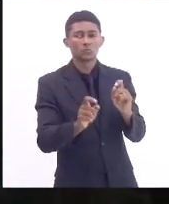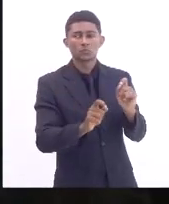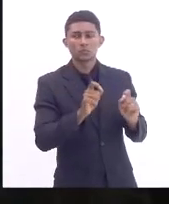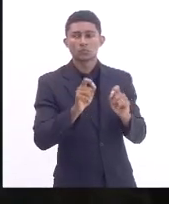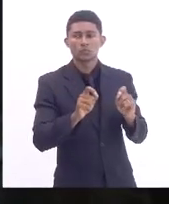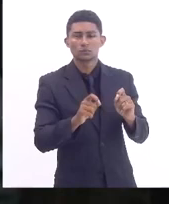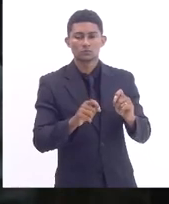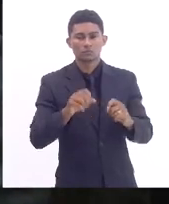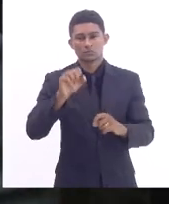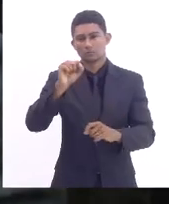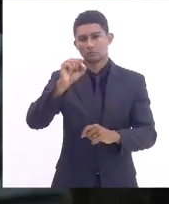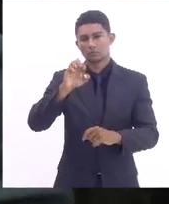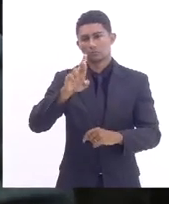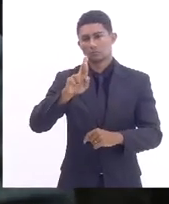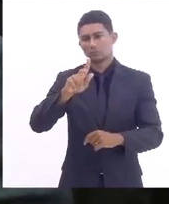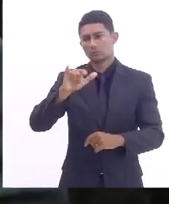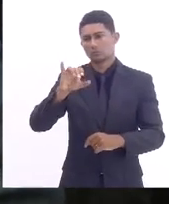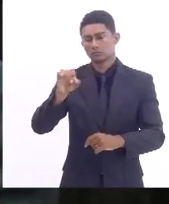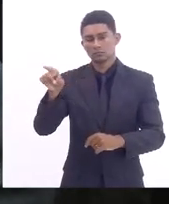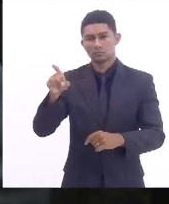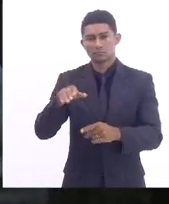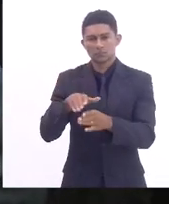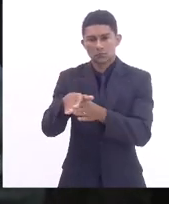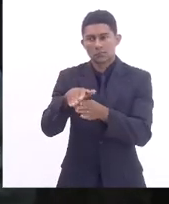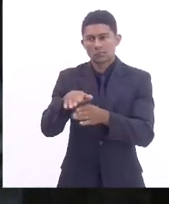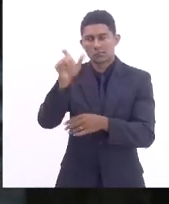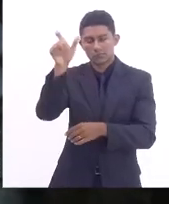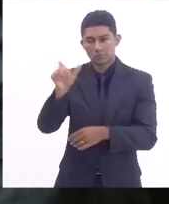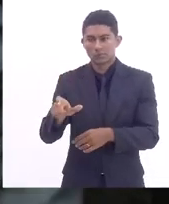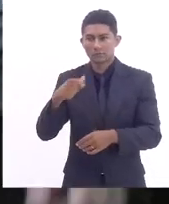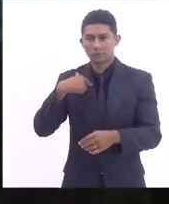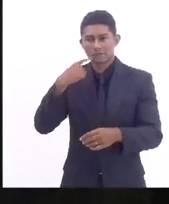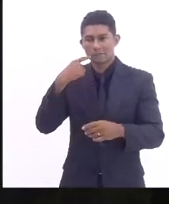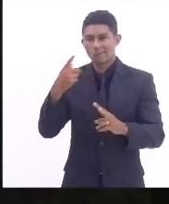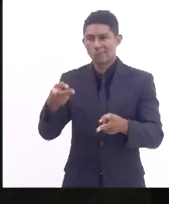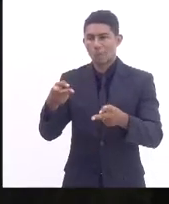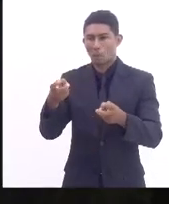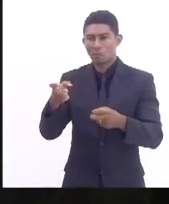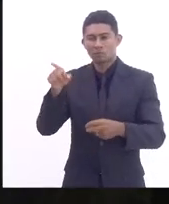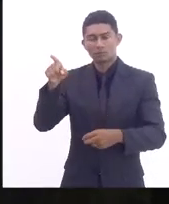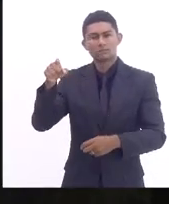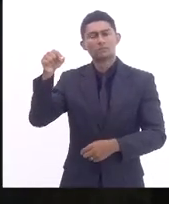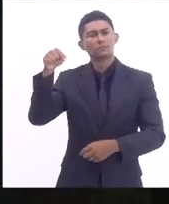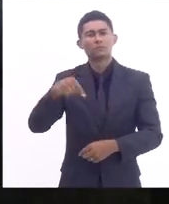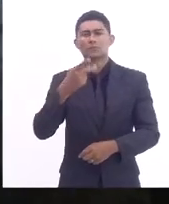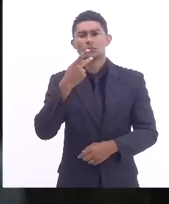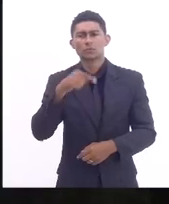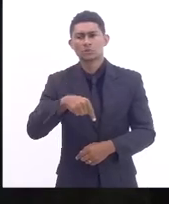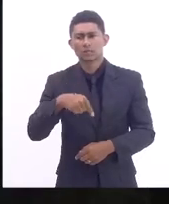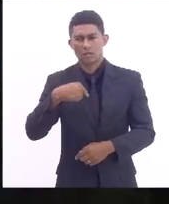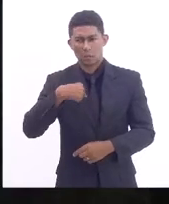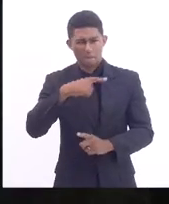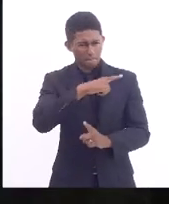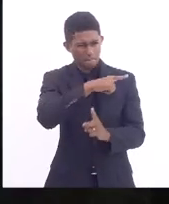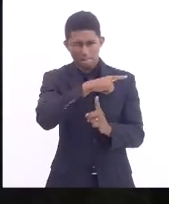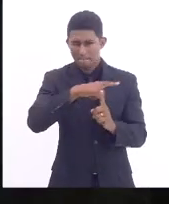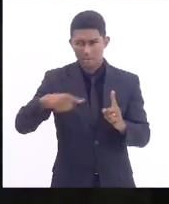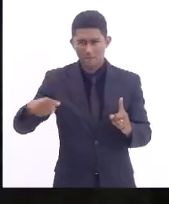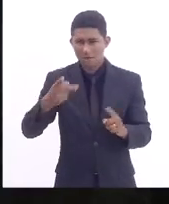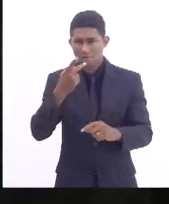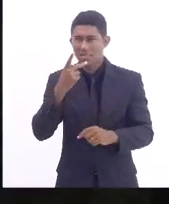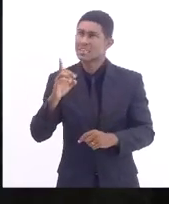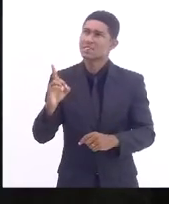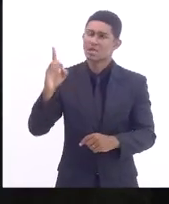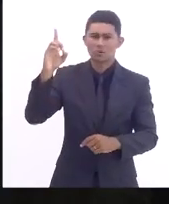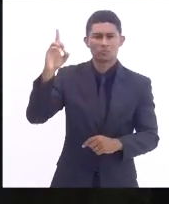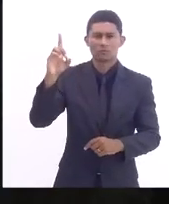Ricardo corretamente o conselheiro se eu percebi falar na fala aqui será que aqui eu vou ter proibição de falar em